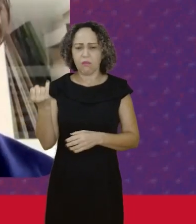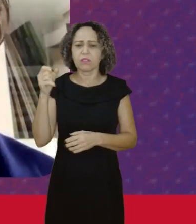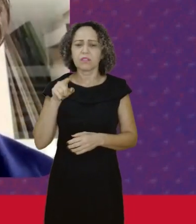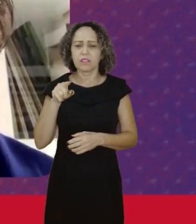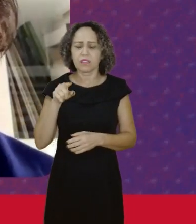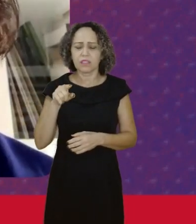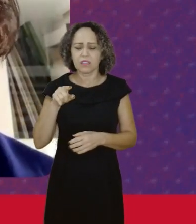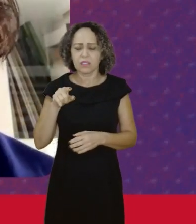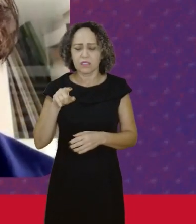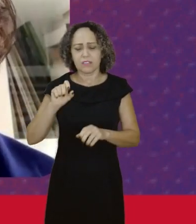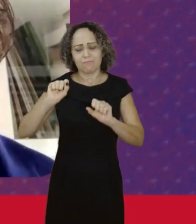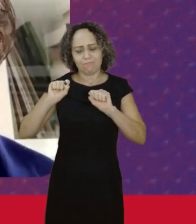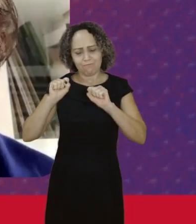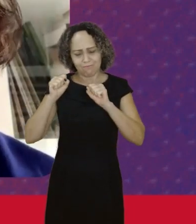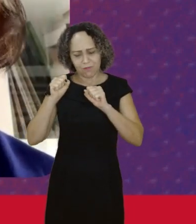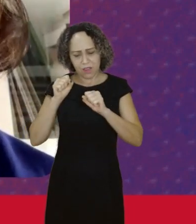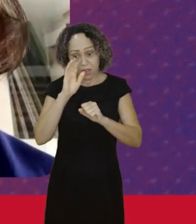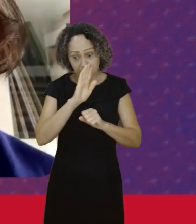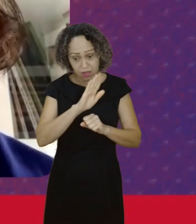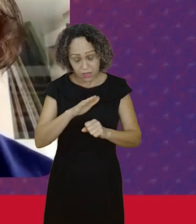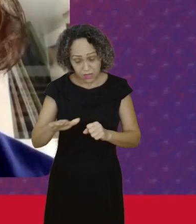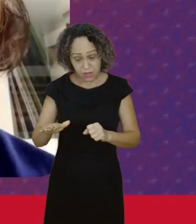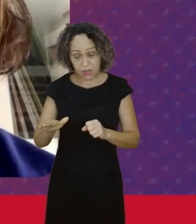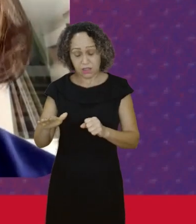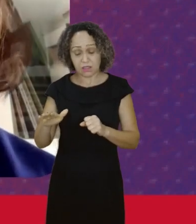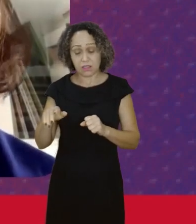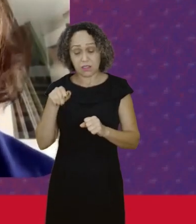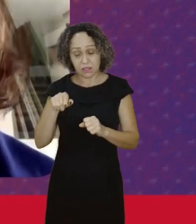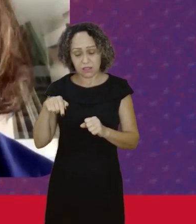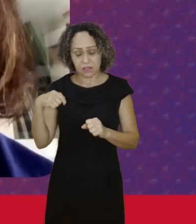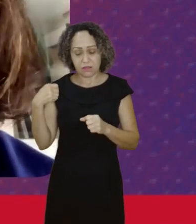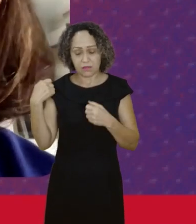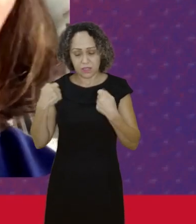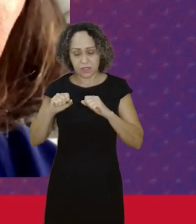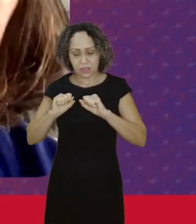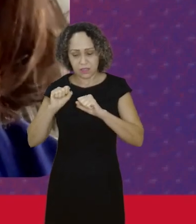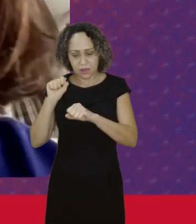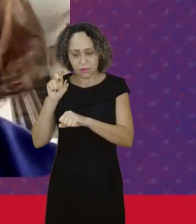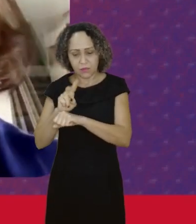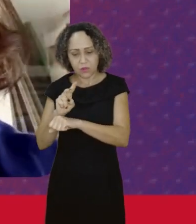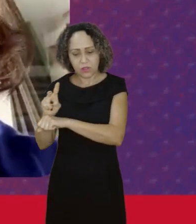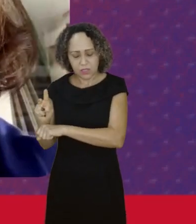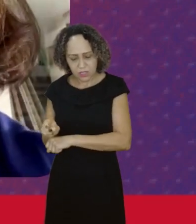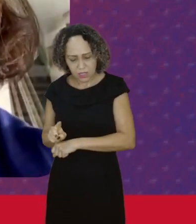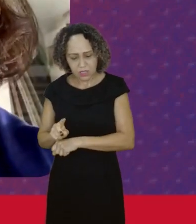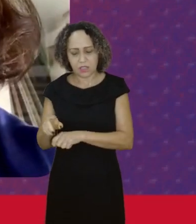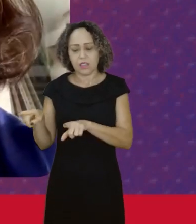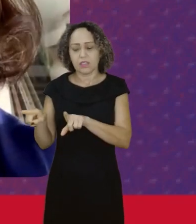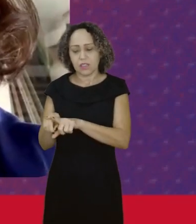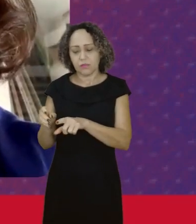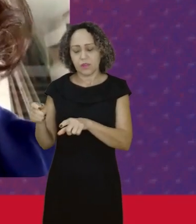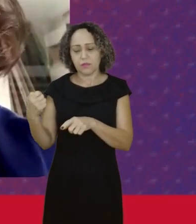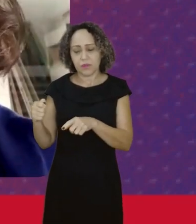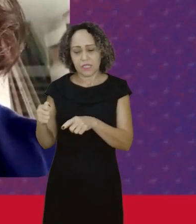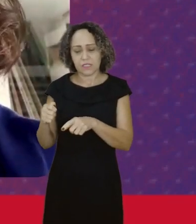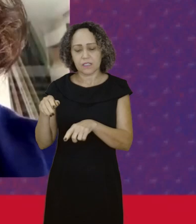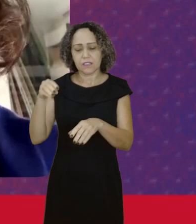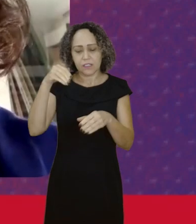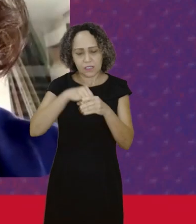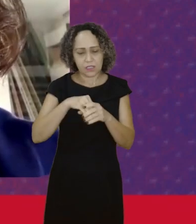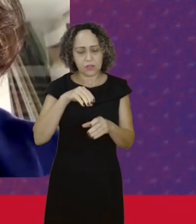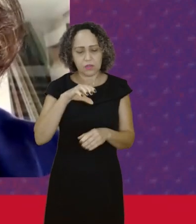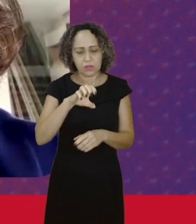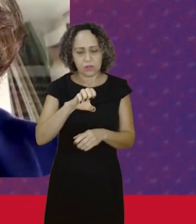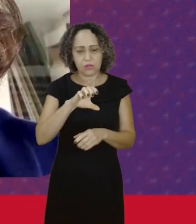e proteger as crianças, considerando que essa modificação também aconteceu no ECA, no Estatuto da Criança e do Adolescente.